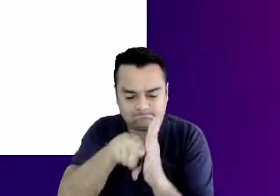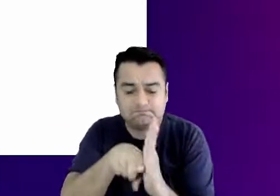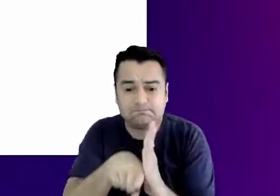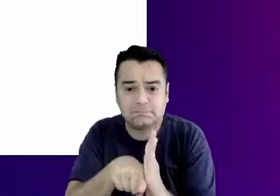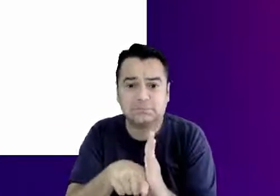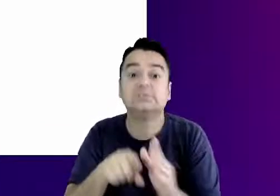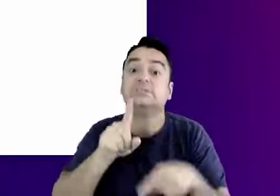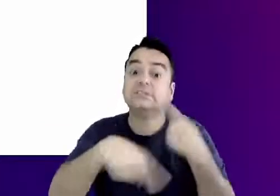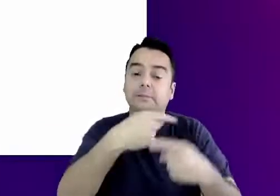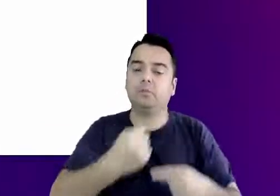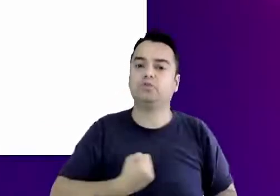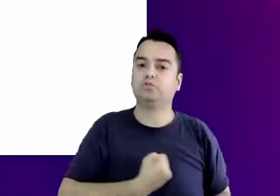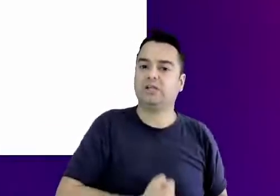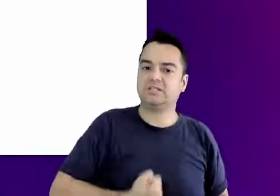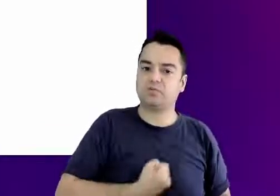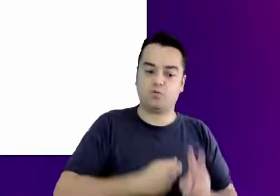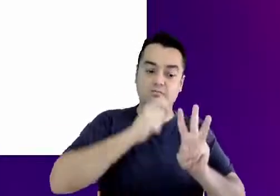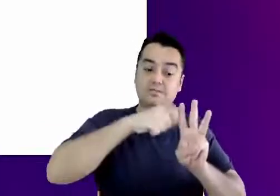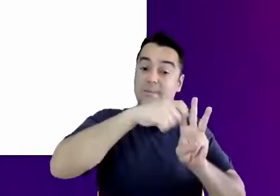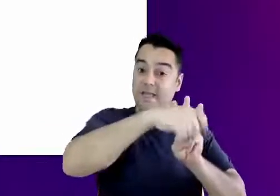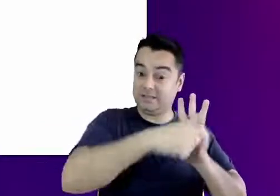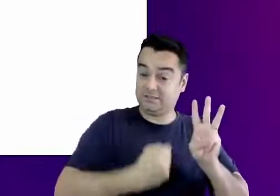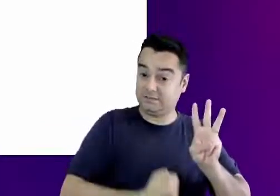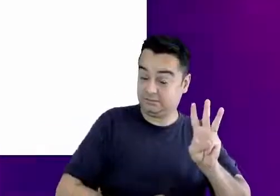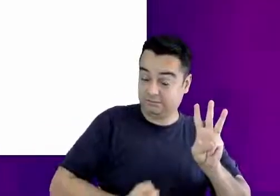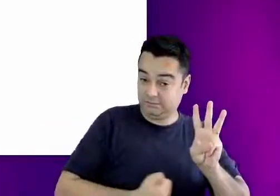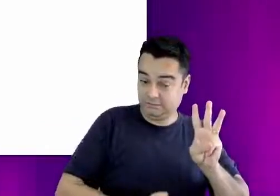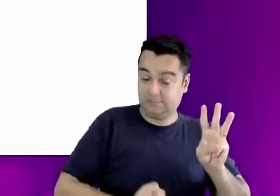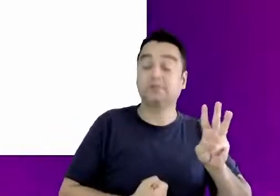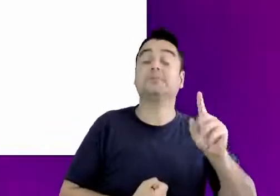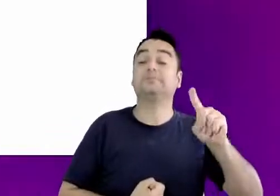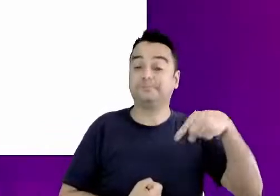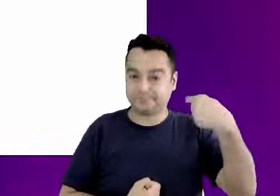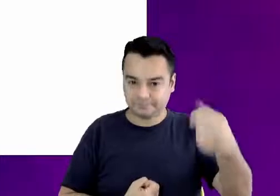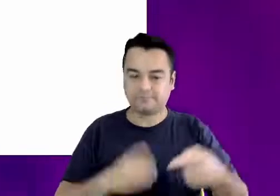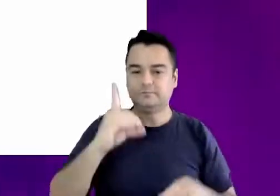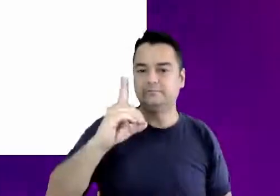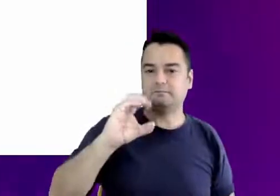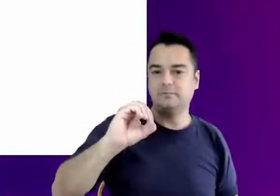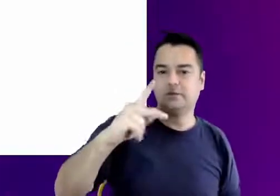primeiro trimestre e, idealmente, o Doppler das artérias